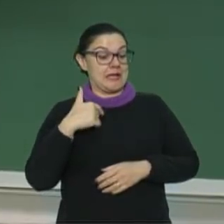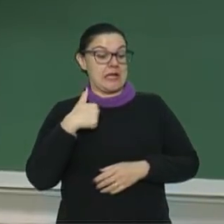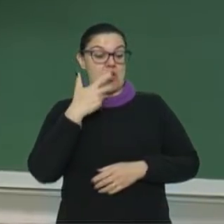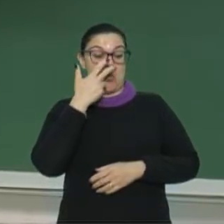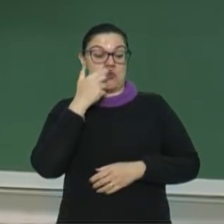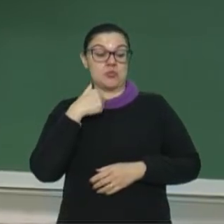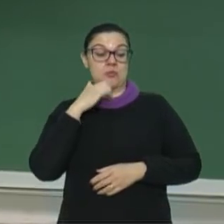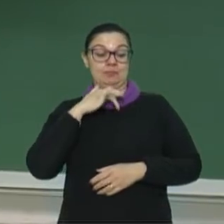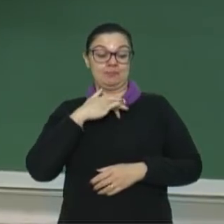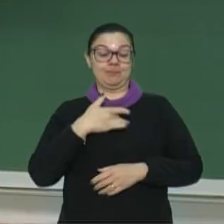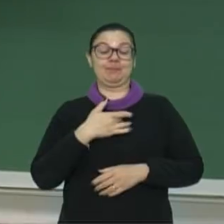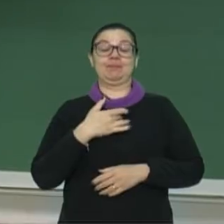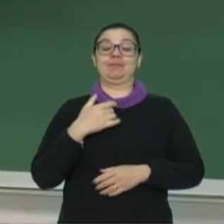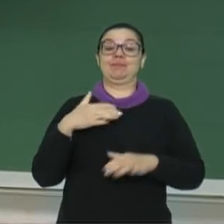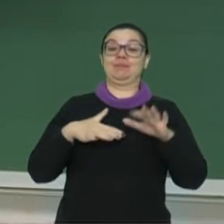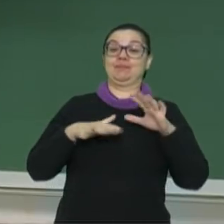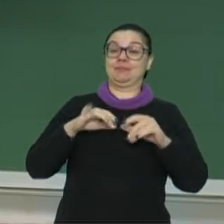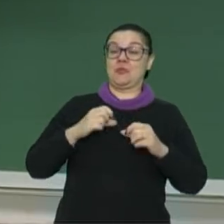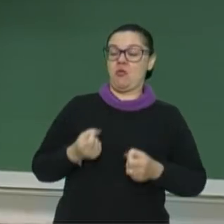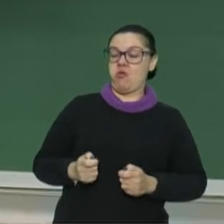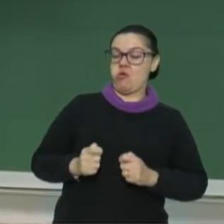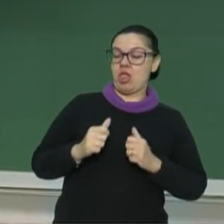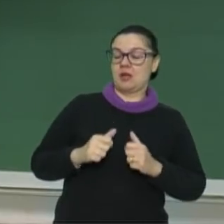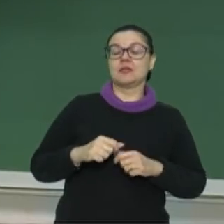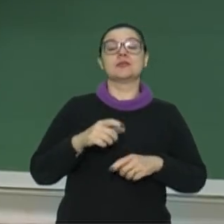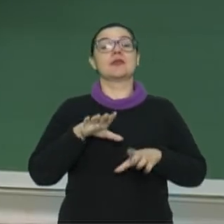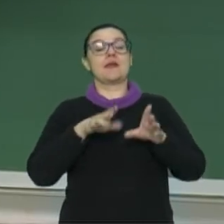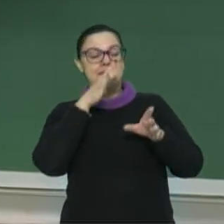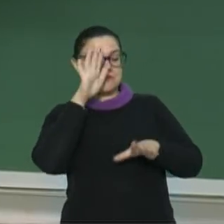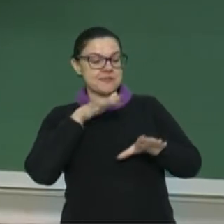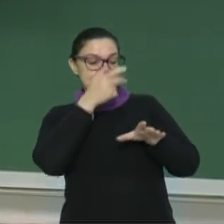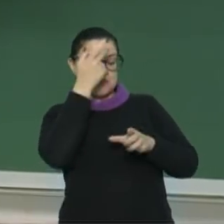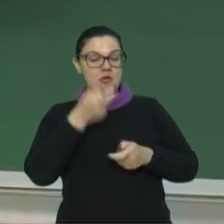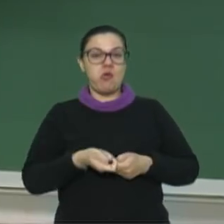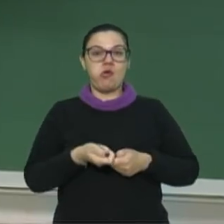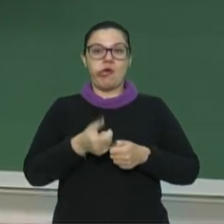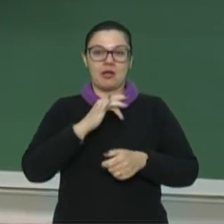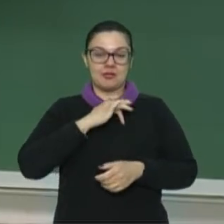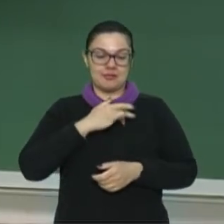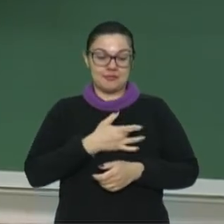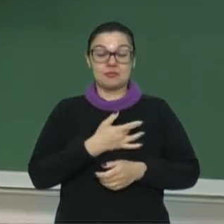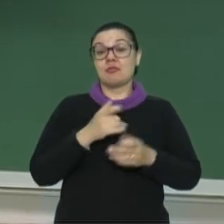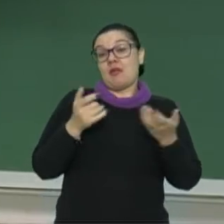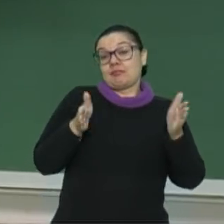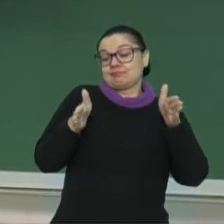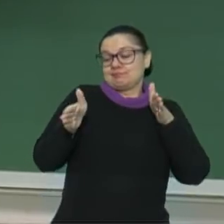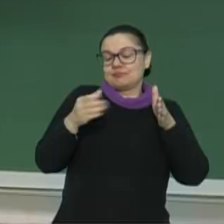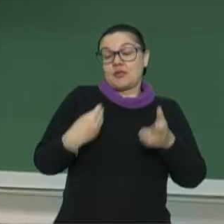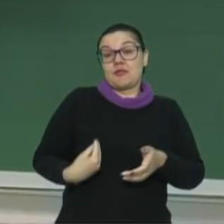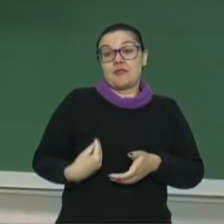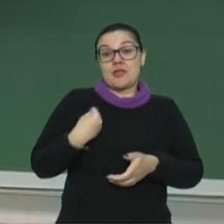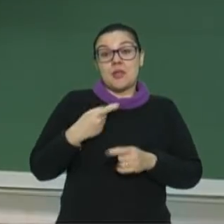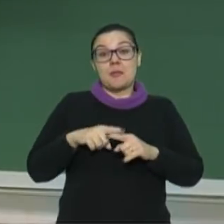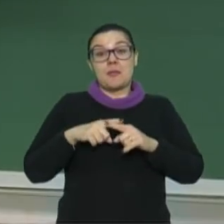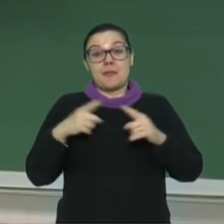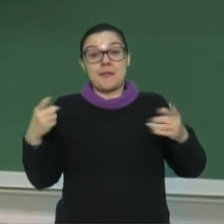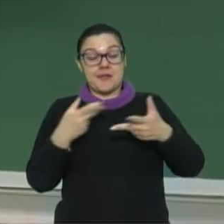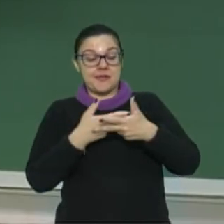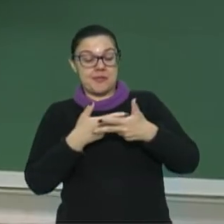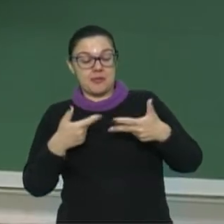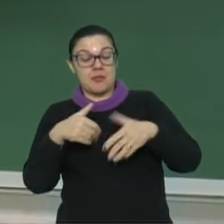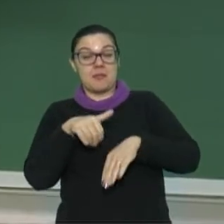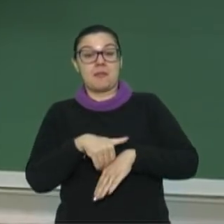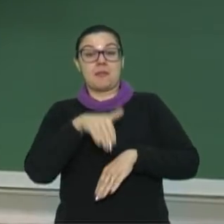de vítima, né, de vez em quando. Todo mundo tem o seu momento de vítima, faz parte, né? Mas a gente está falando de algo que é um pouco